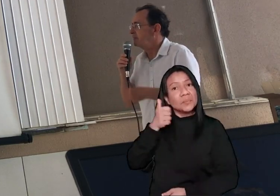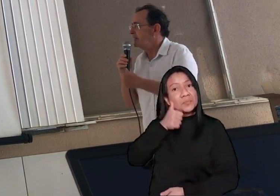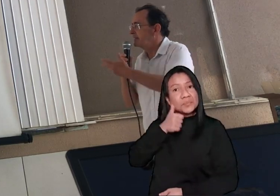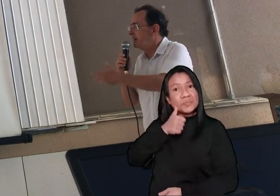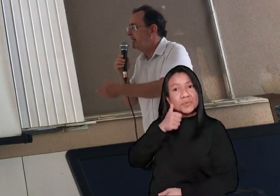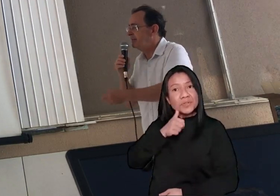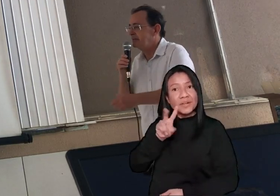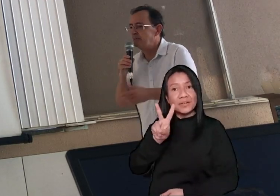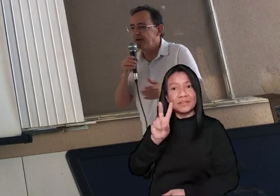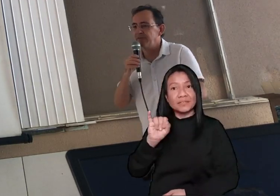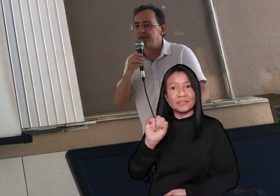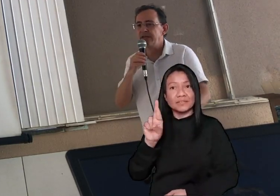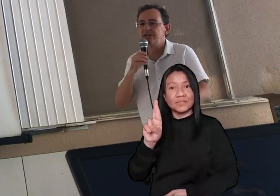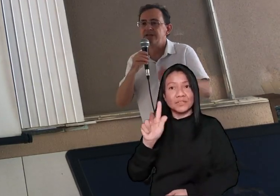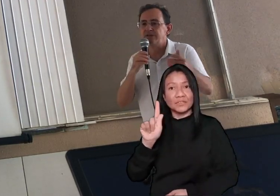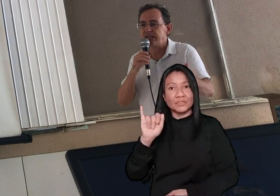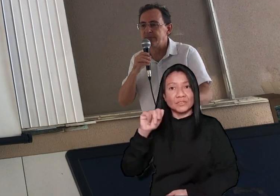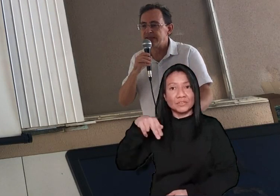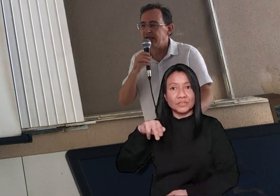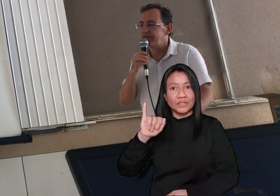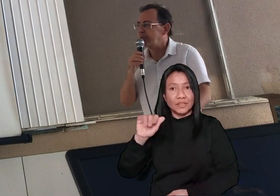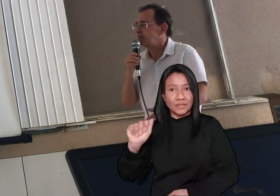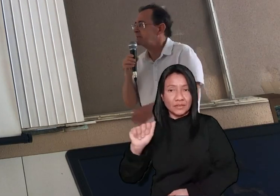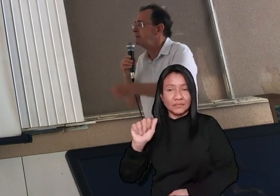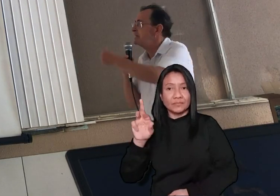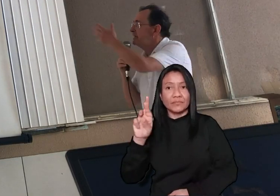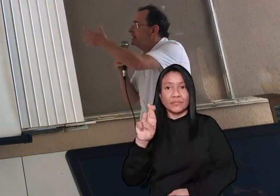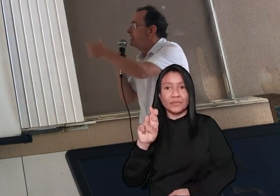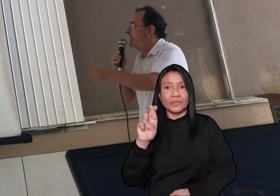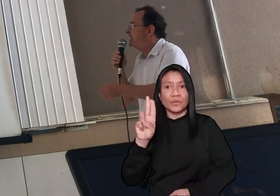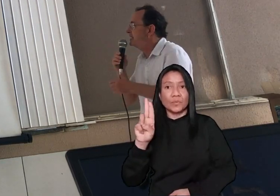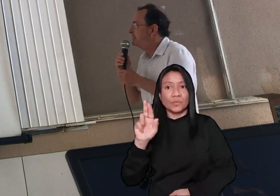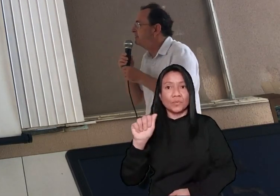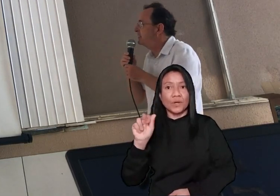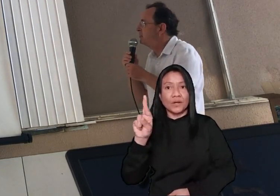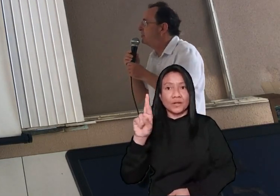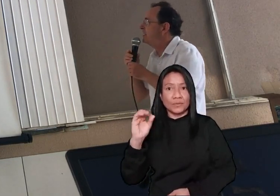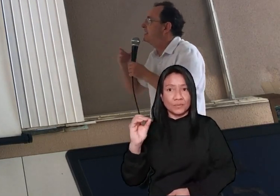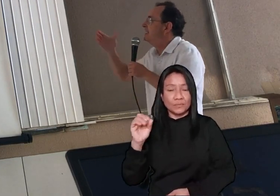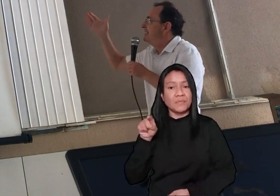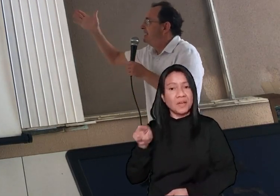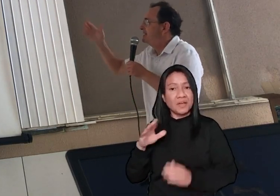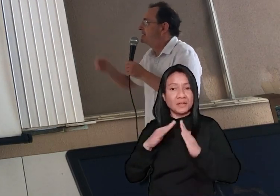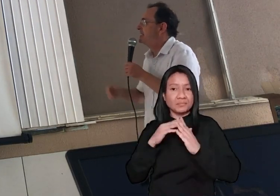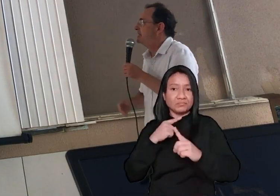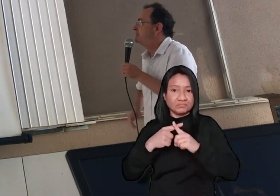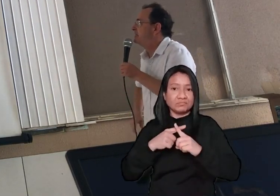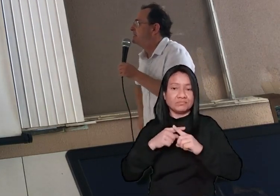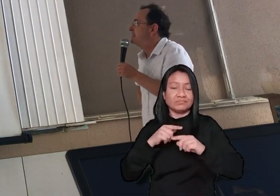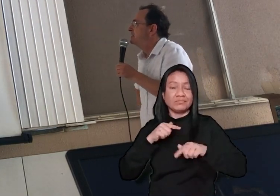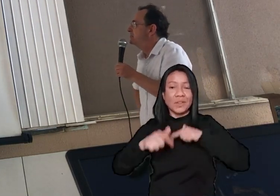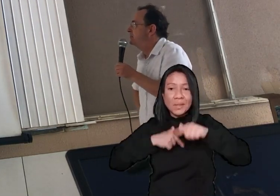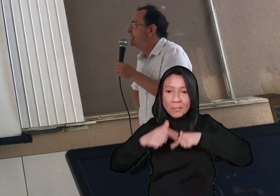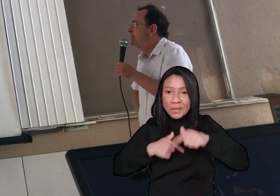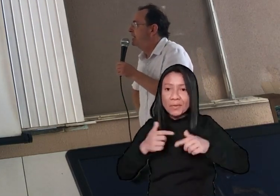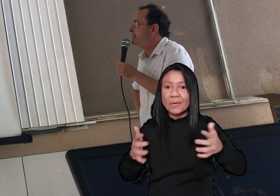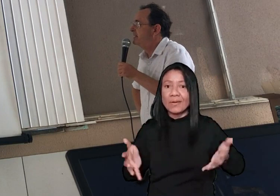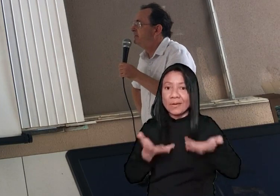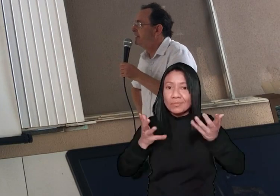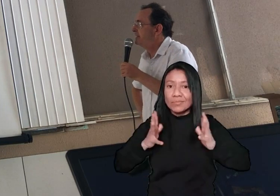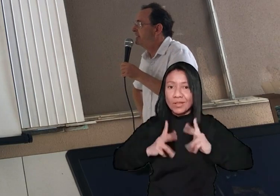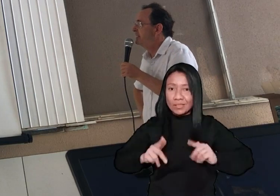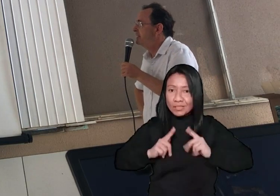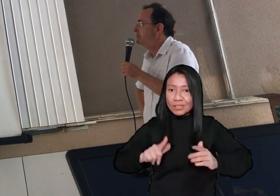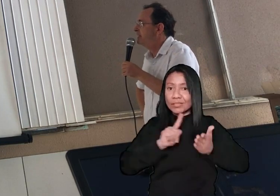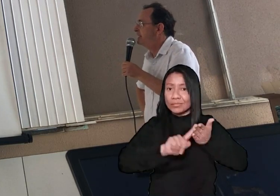Nossa Senhora da Glória. Ela trabalhava, ela limpava a igreja, ela ornamentava a igreja. Então, ela que bancou essa estátua do Frei Deodato